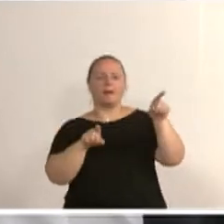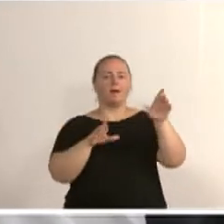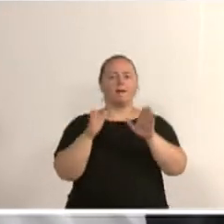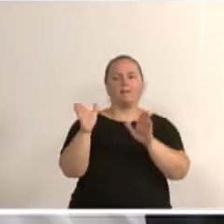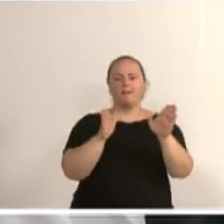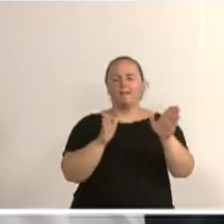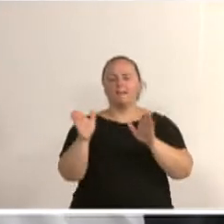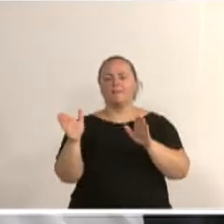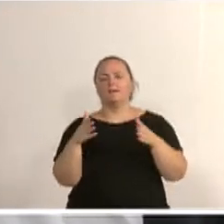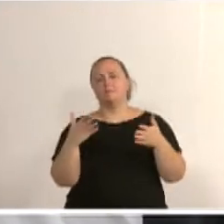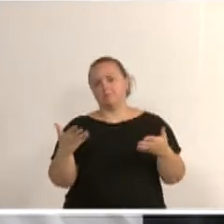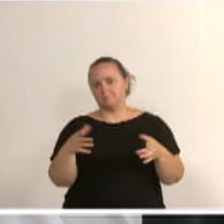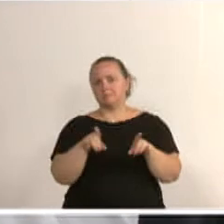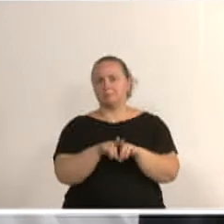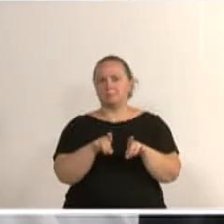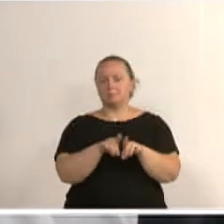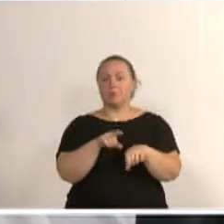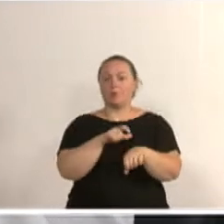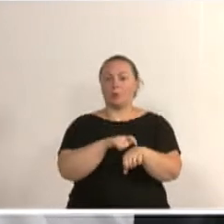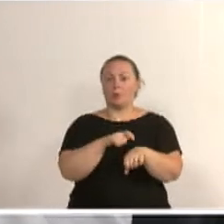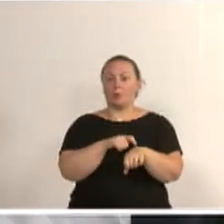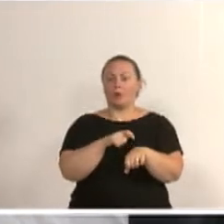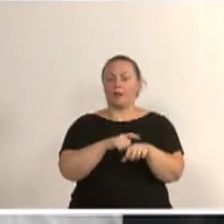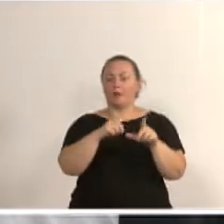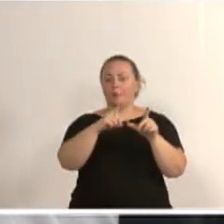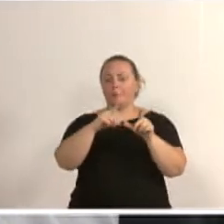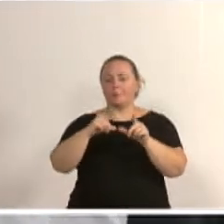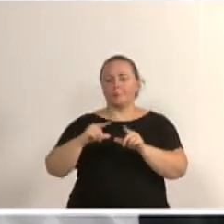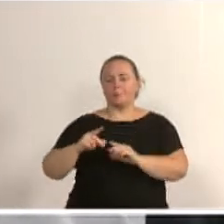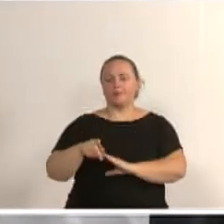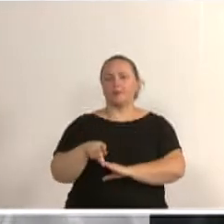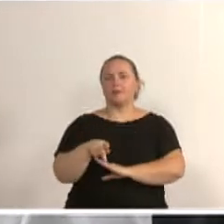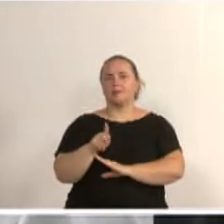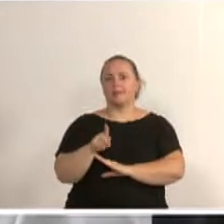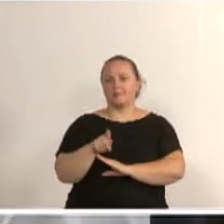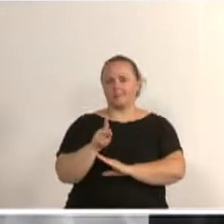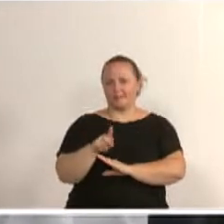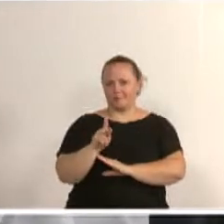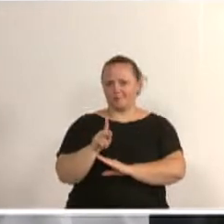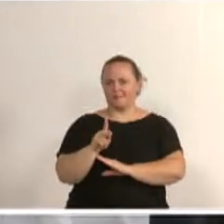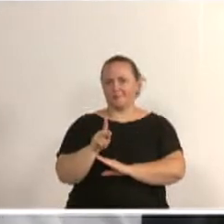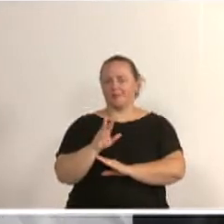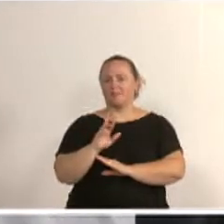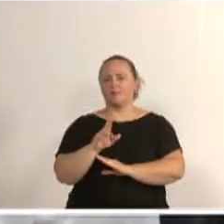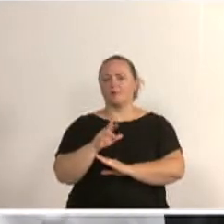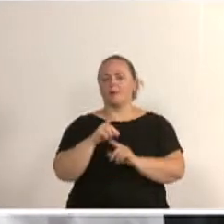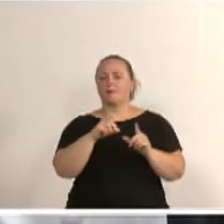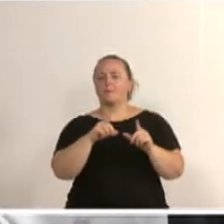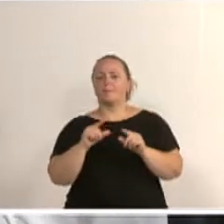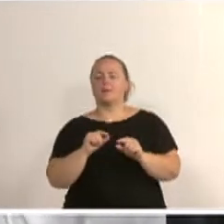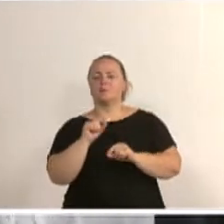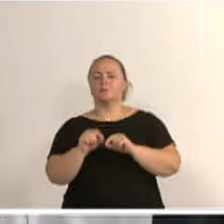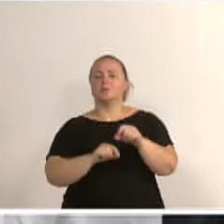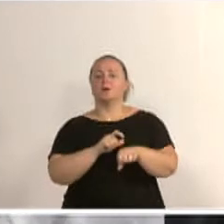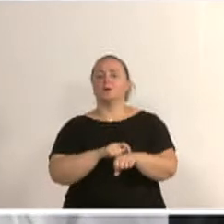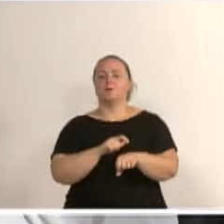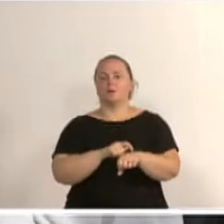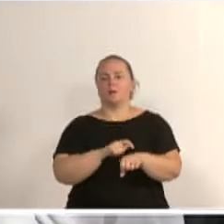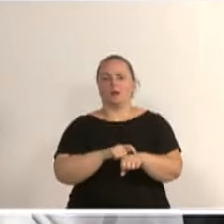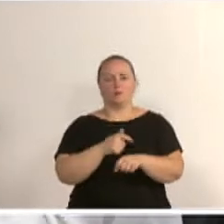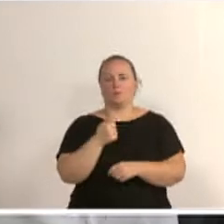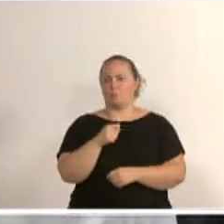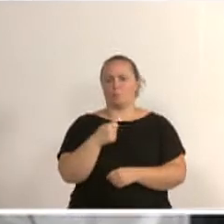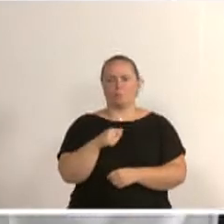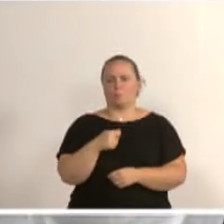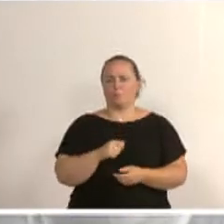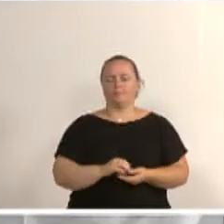esses horários eles vão reduzir em quilometragem pelo fluxo do carro, não pela questão de redução de horário, sendo que muitos dos